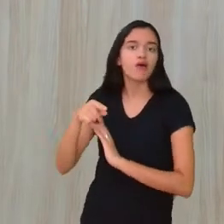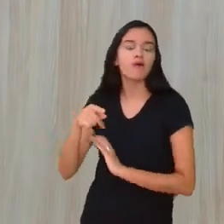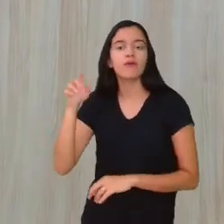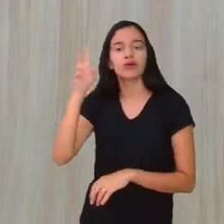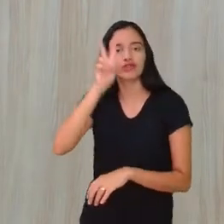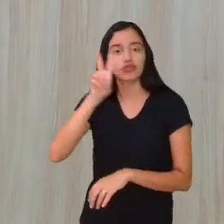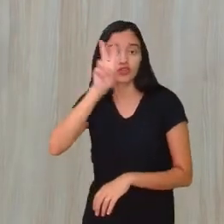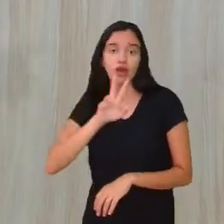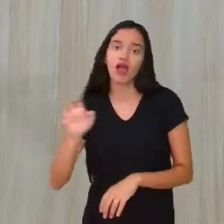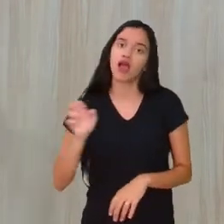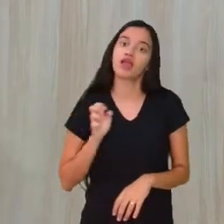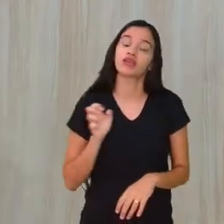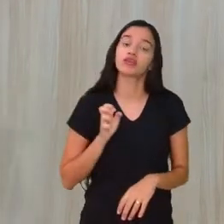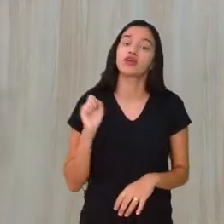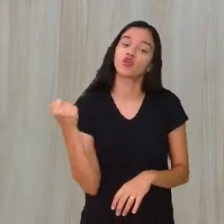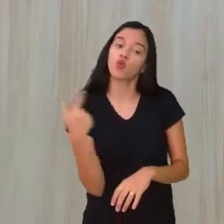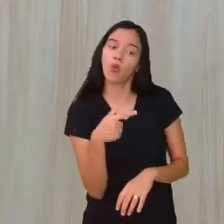Jonas.